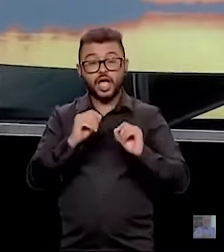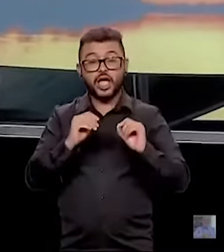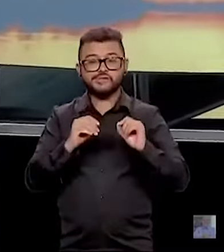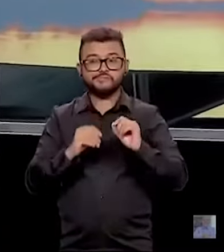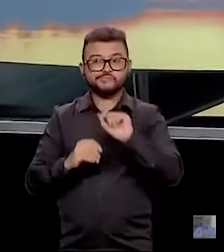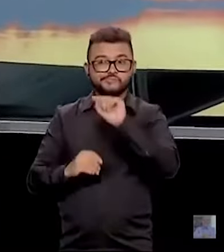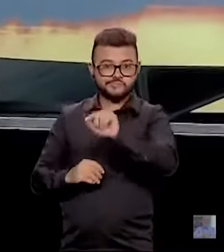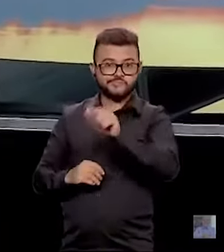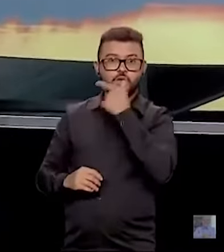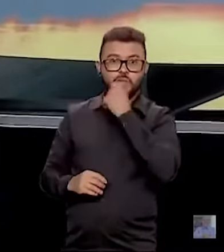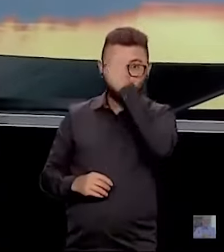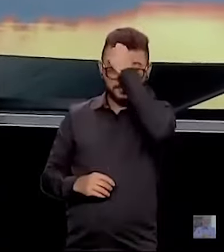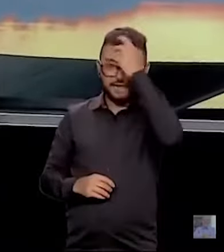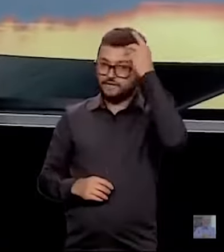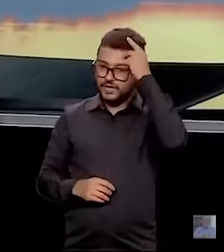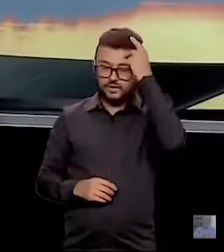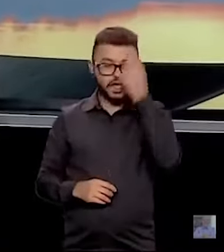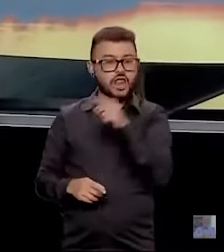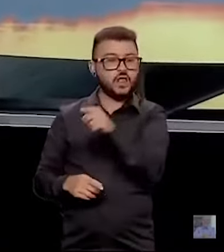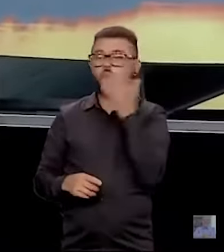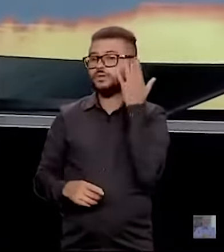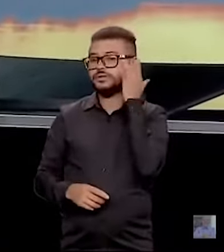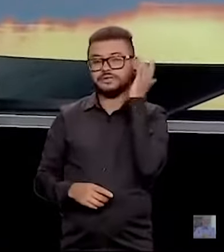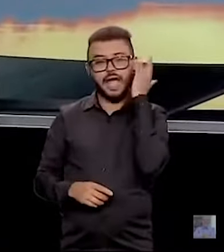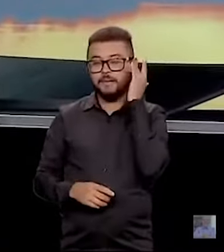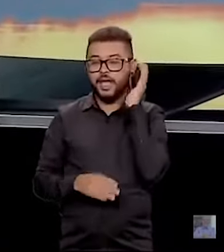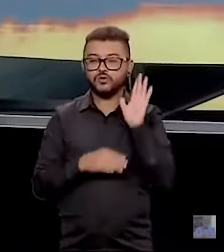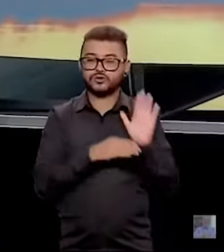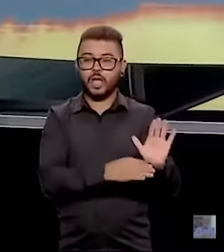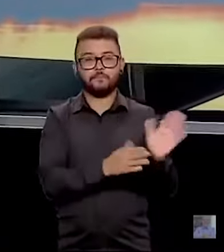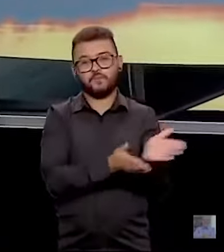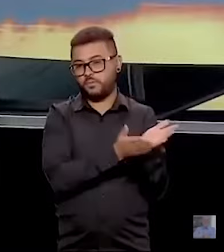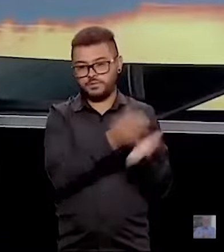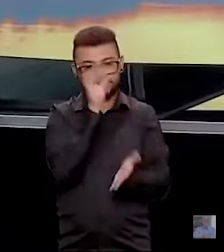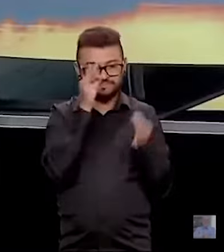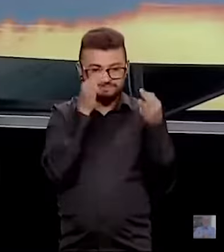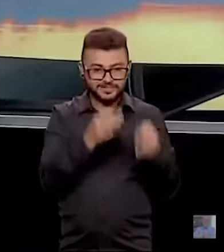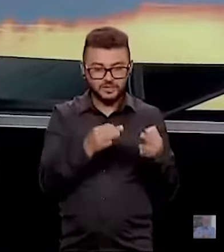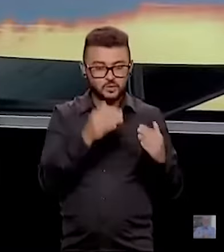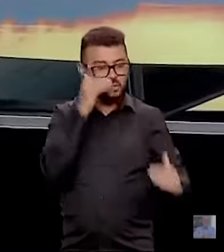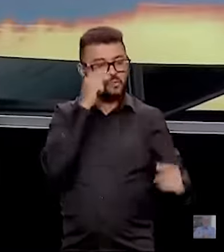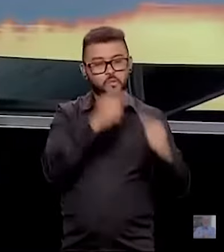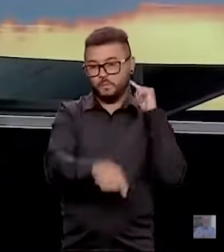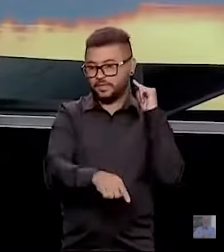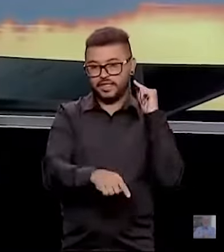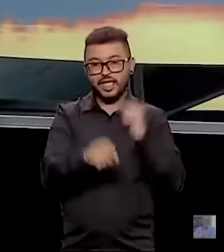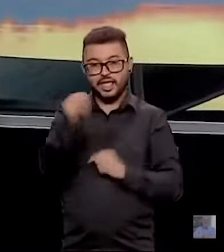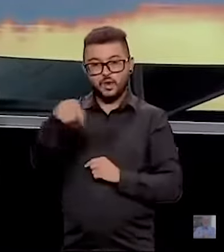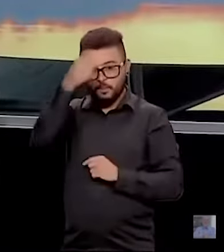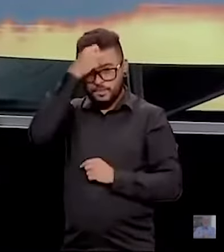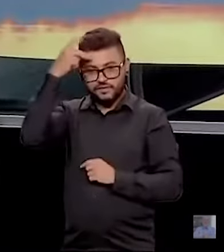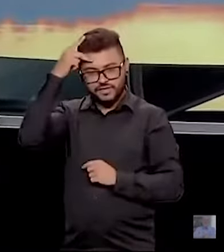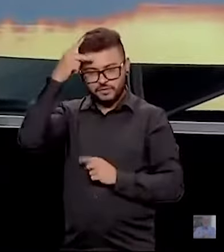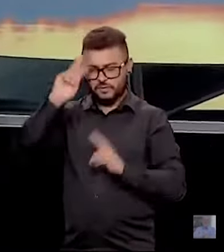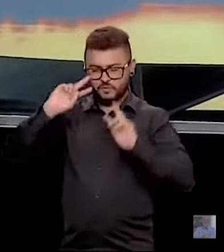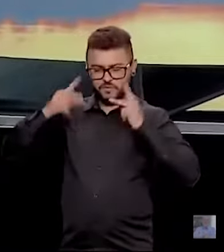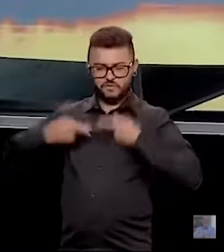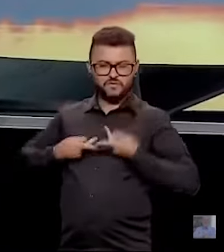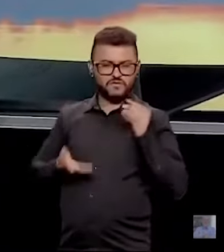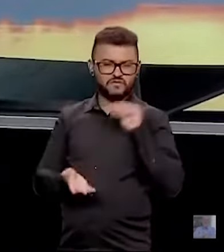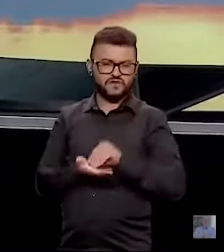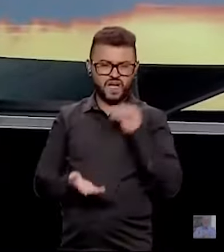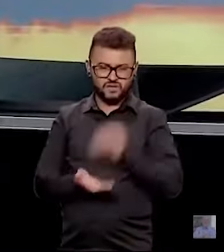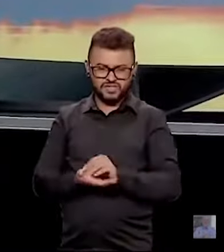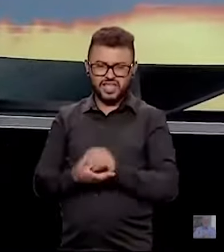significa que esse prefeito não entende de pobre. Significa que esse prefeito não é um